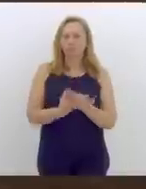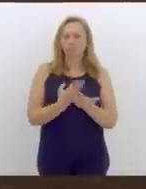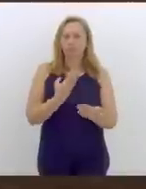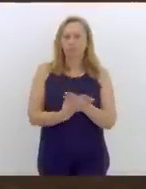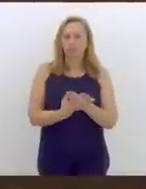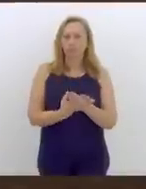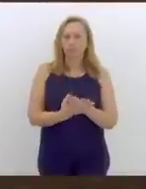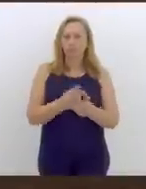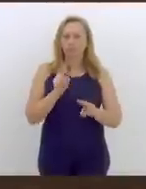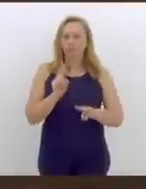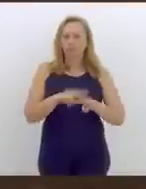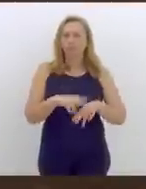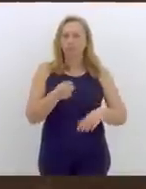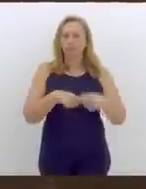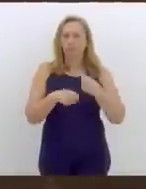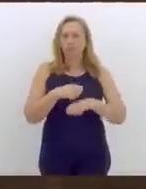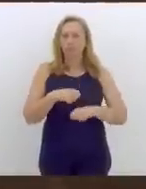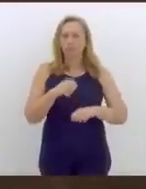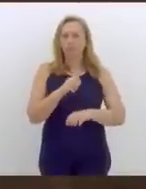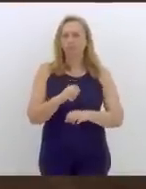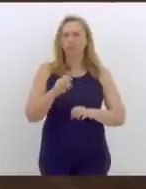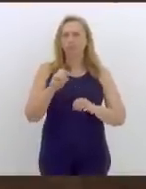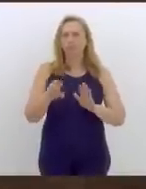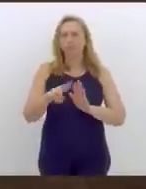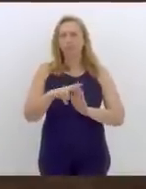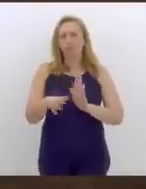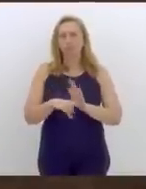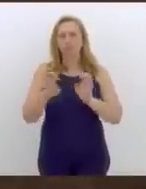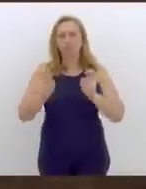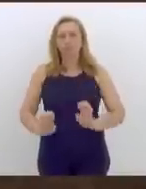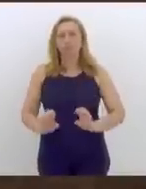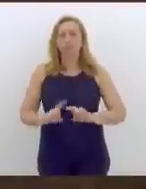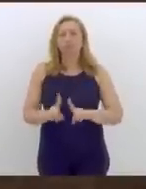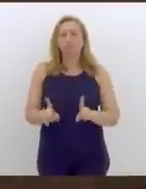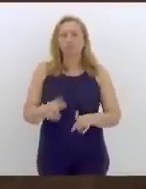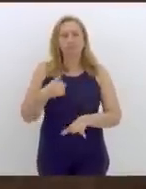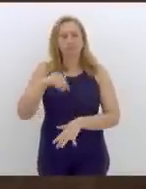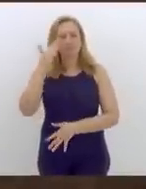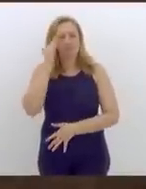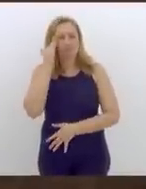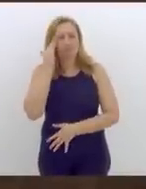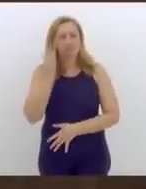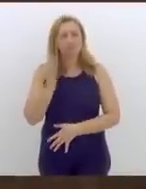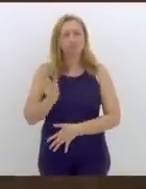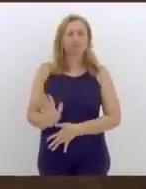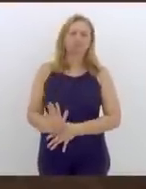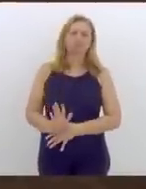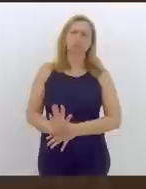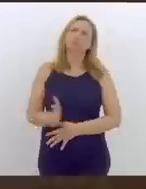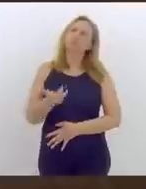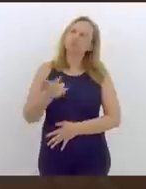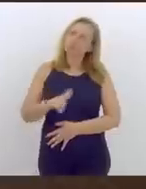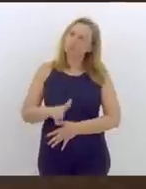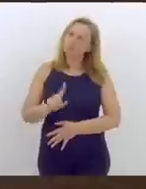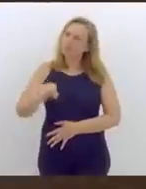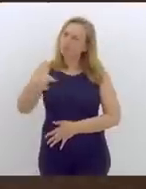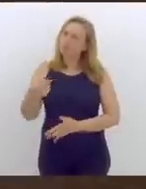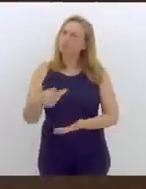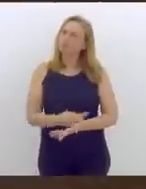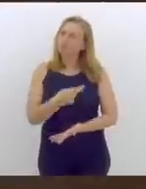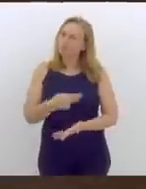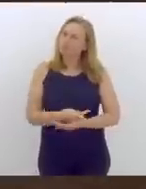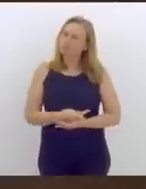prisão administrativa e código de ética só que eu tô entendendo que tá vendo novamente o outro erro